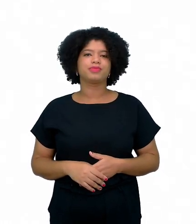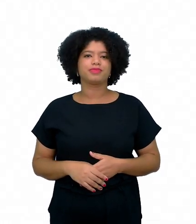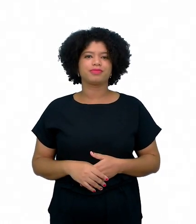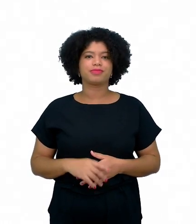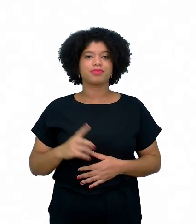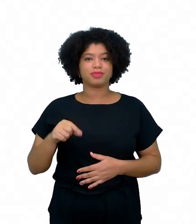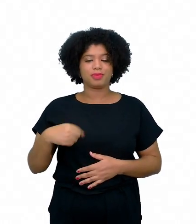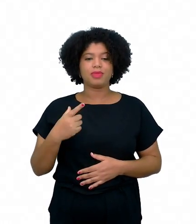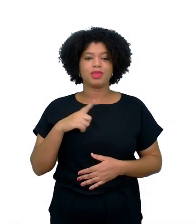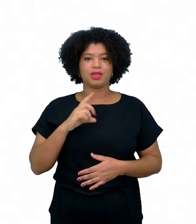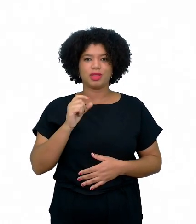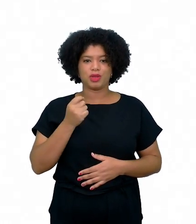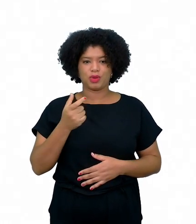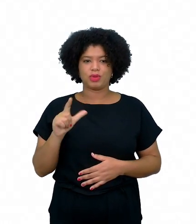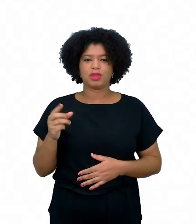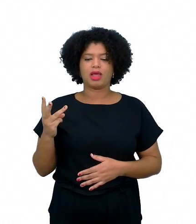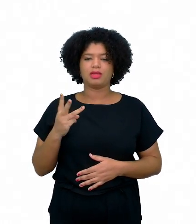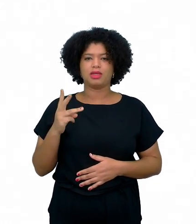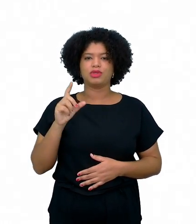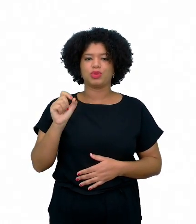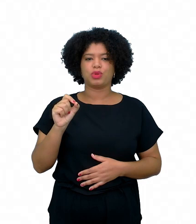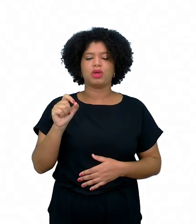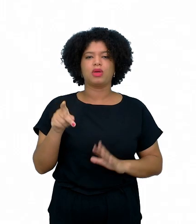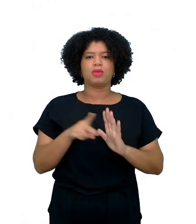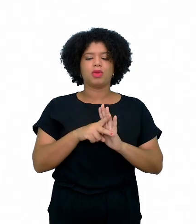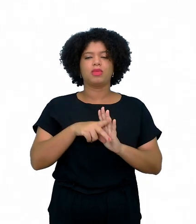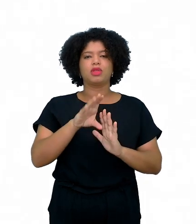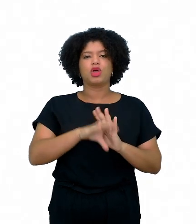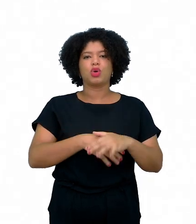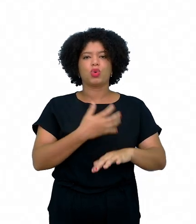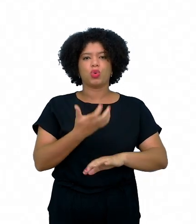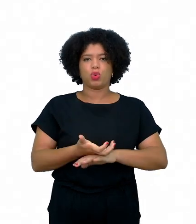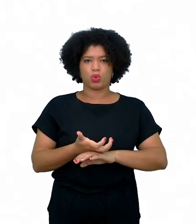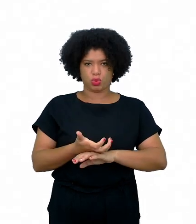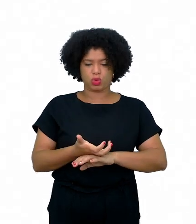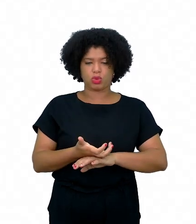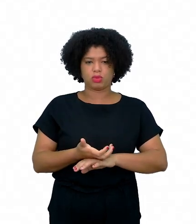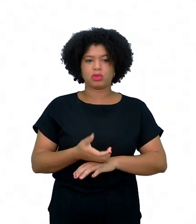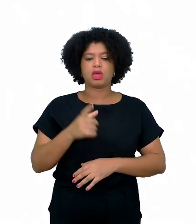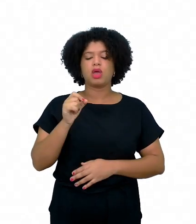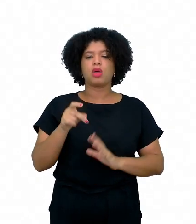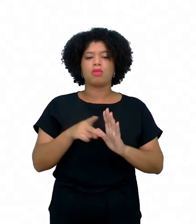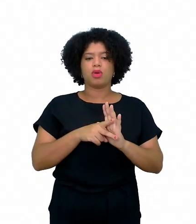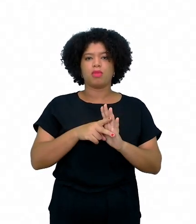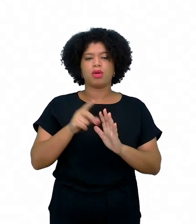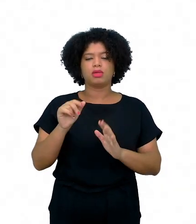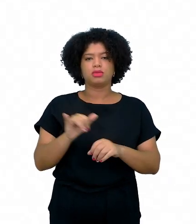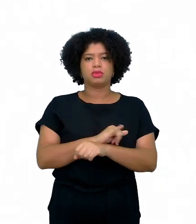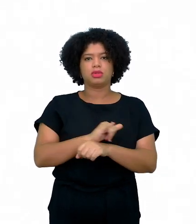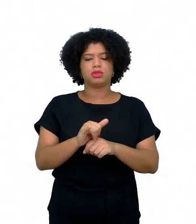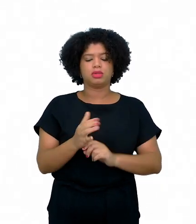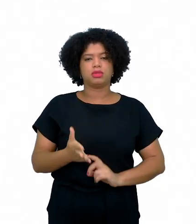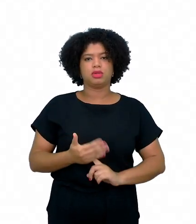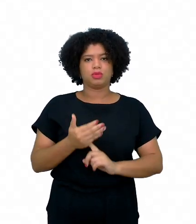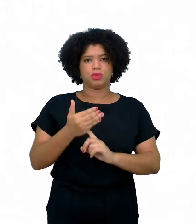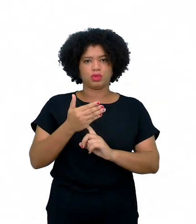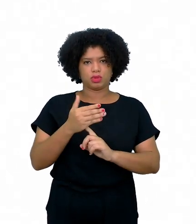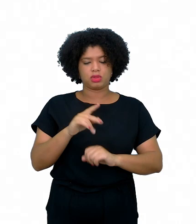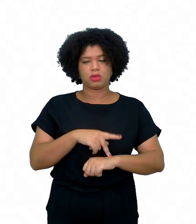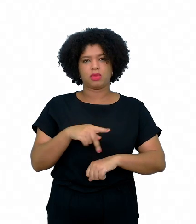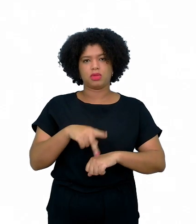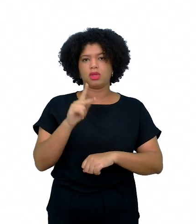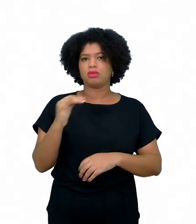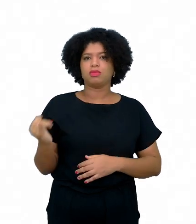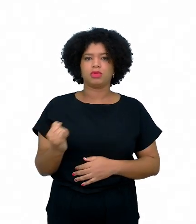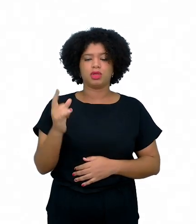A gente tem aqui um outro excerto que fala que é do nosso currículo, né? Que ele fala que um recurso pedagógico importante a ser utilizado